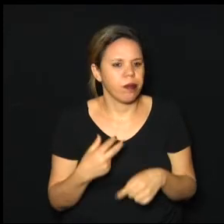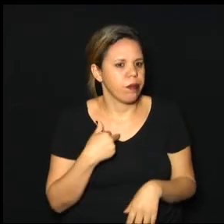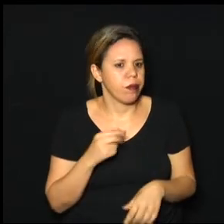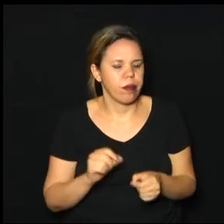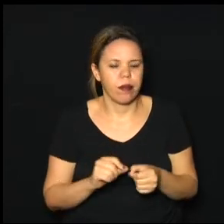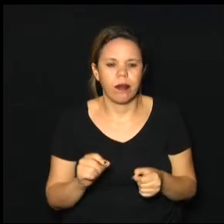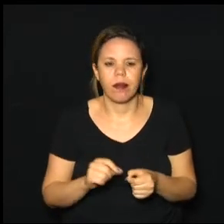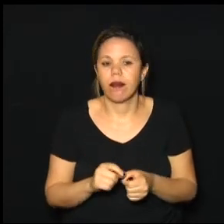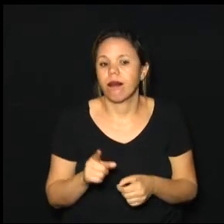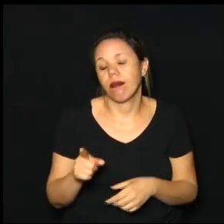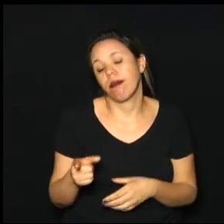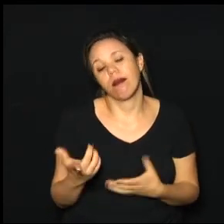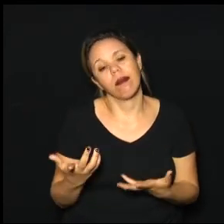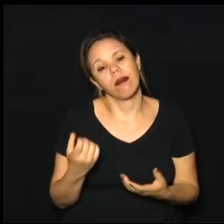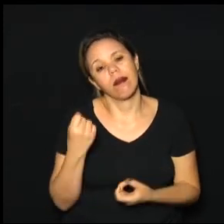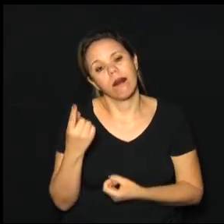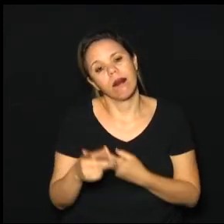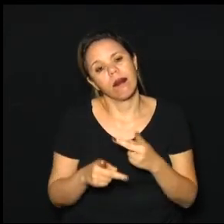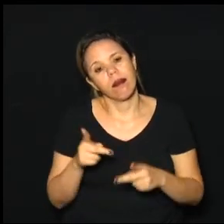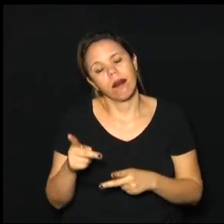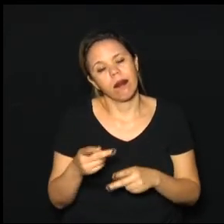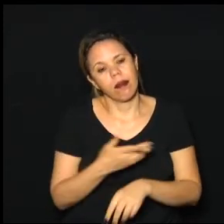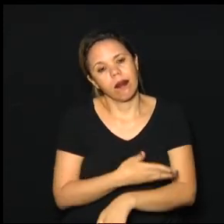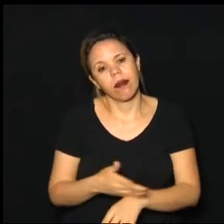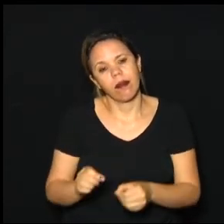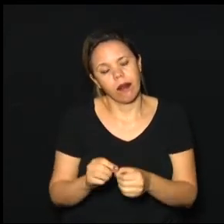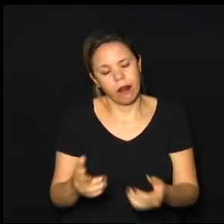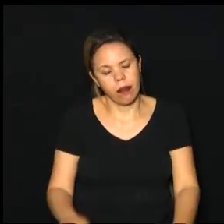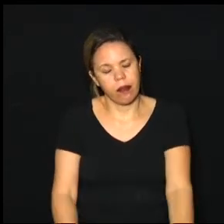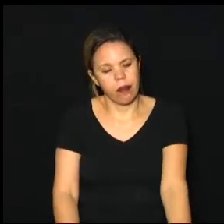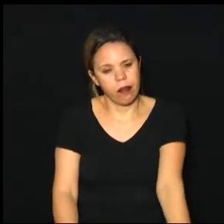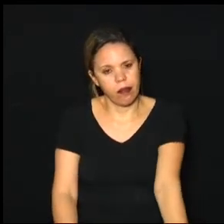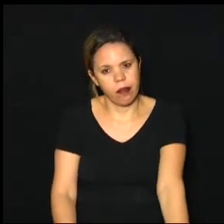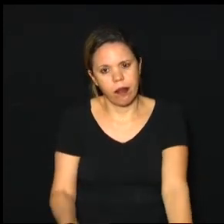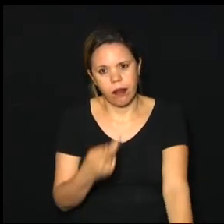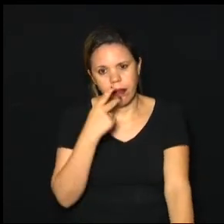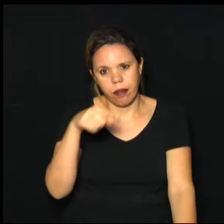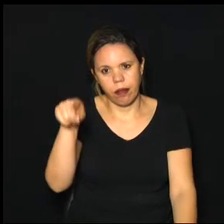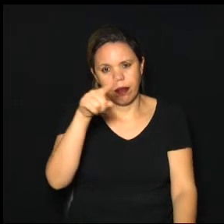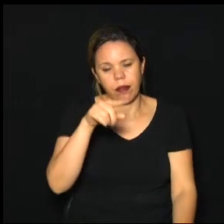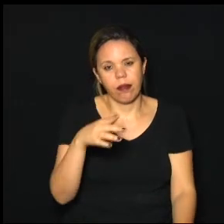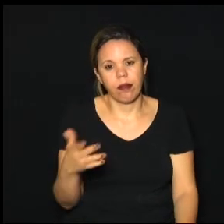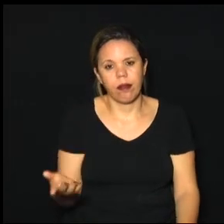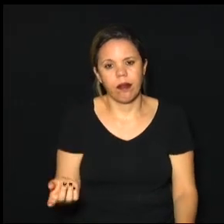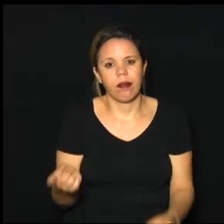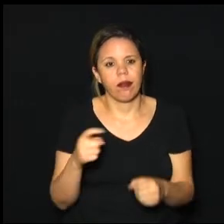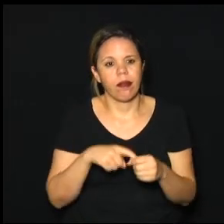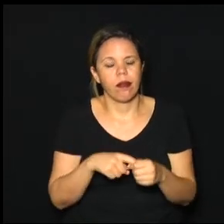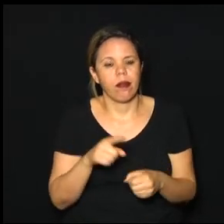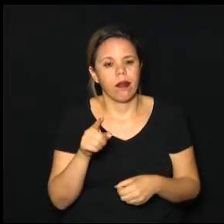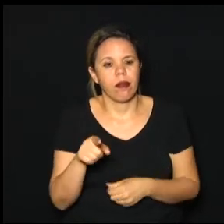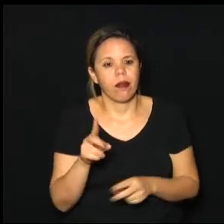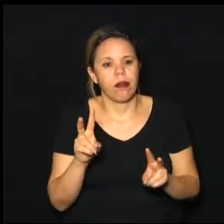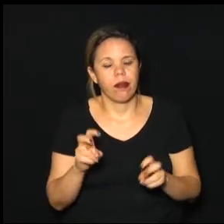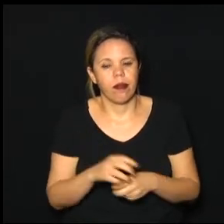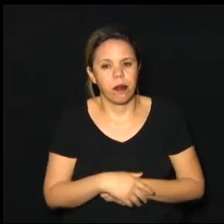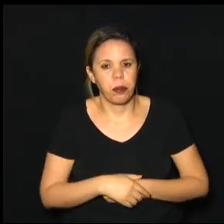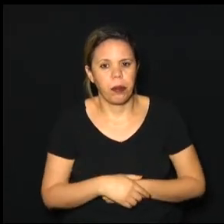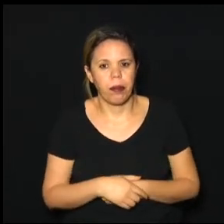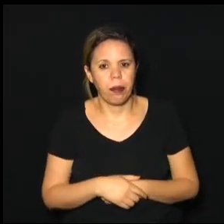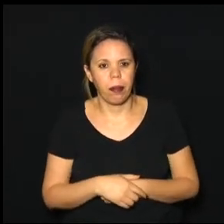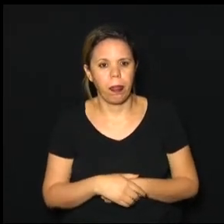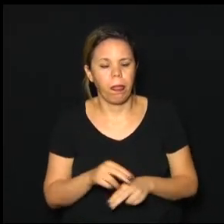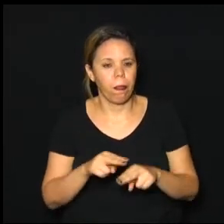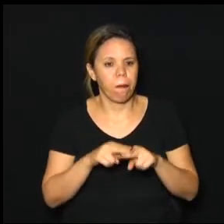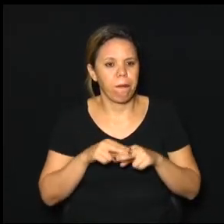em que pese alguns costumam fazer. E eu disse para vocês que eu ia voltar a esse assunto por